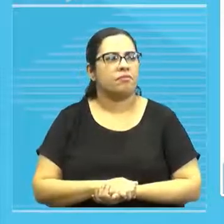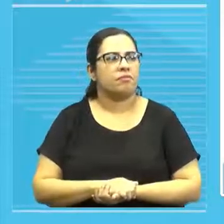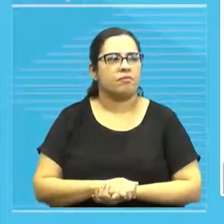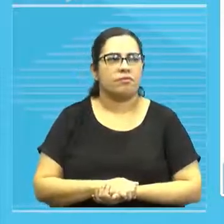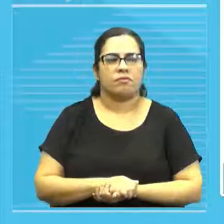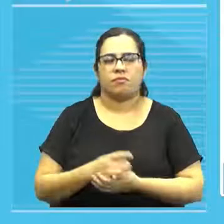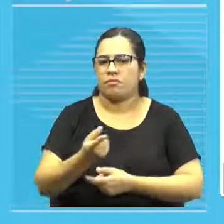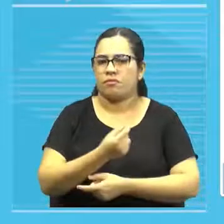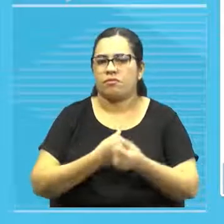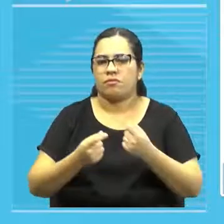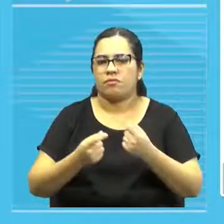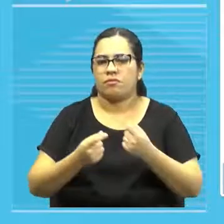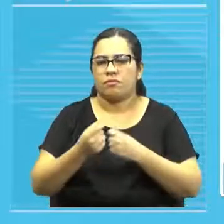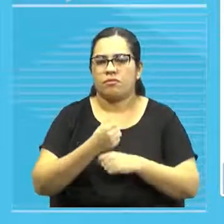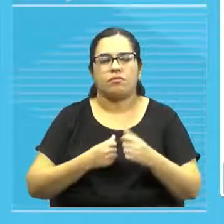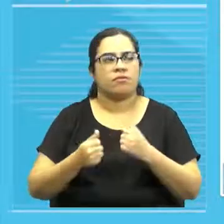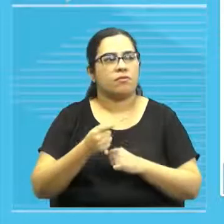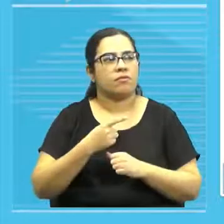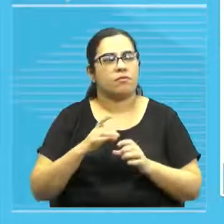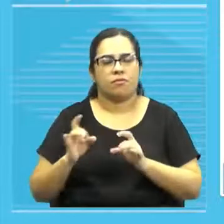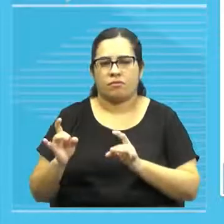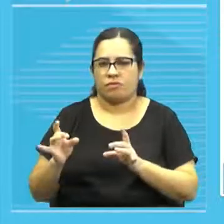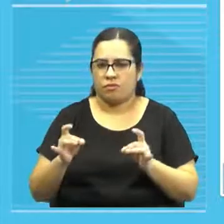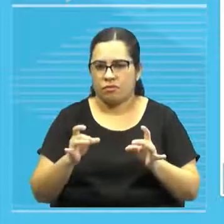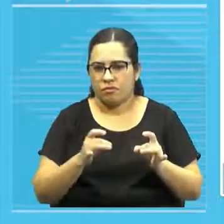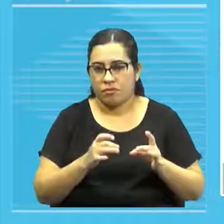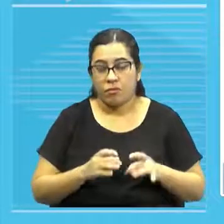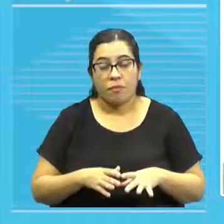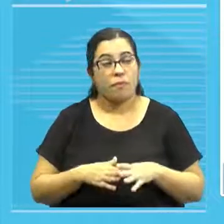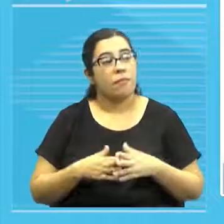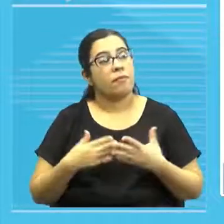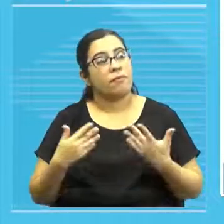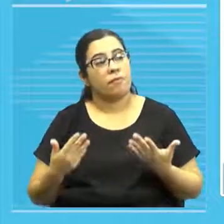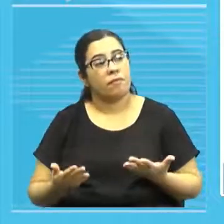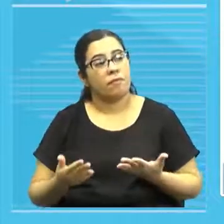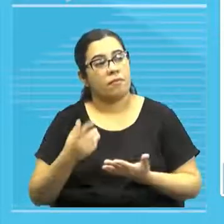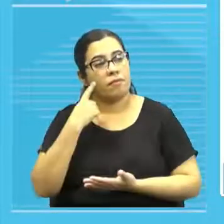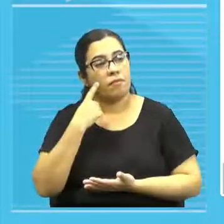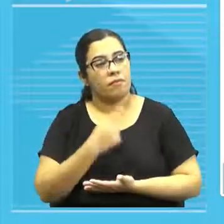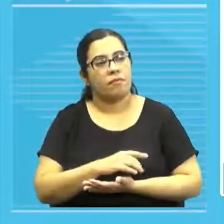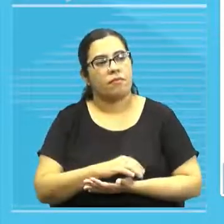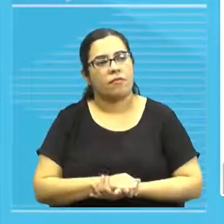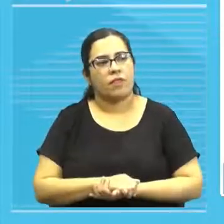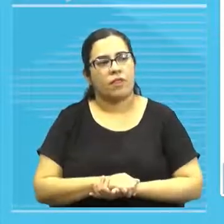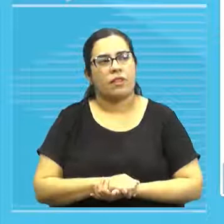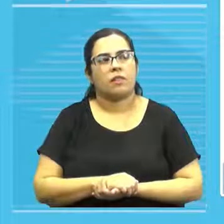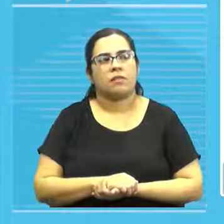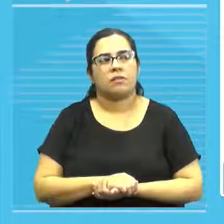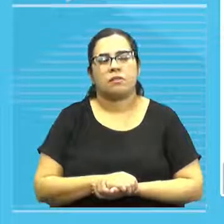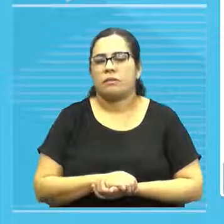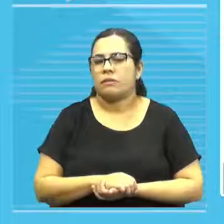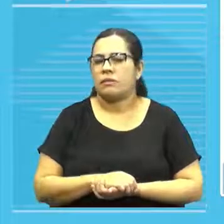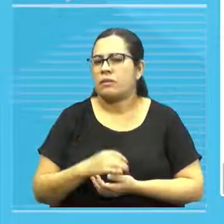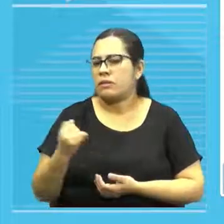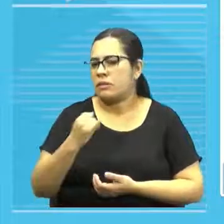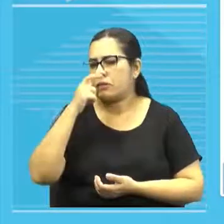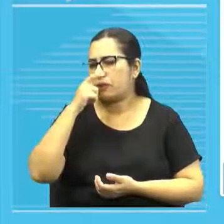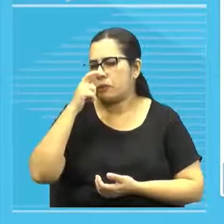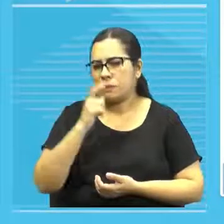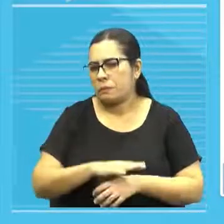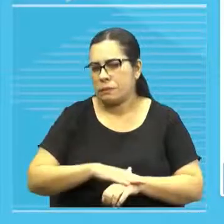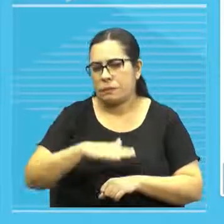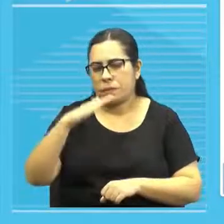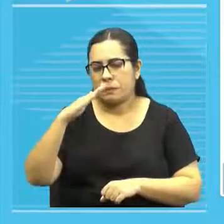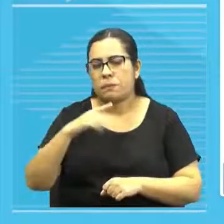liberal de economia de mercado esse esse esse merece destaque nós